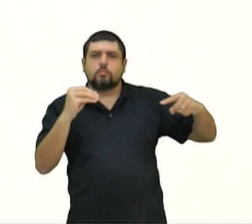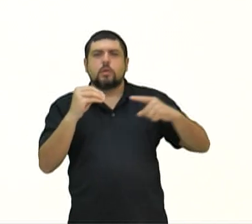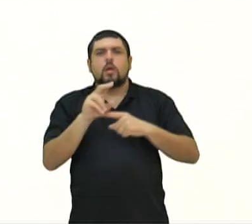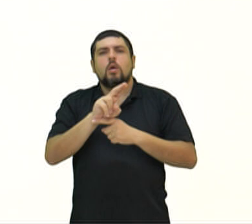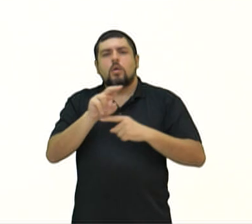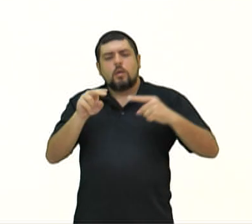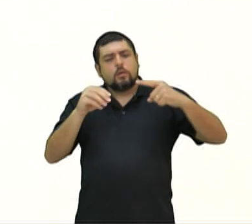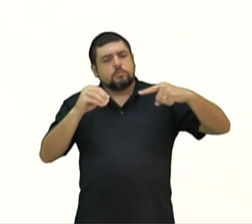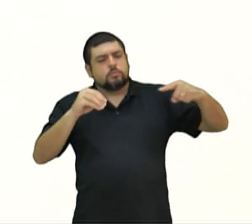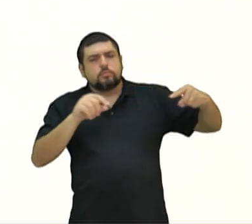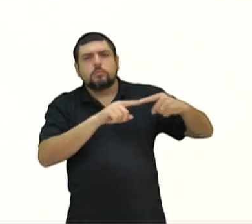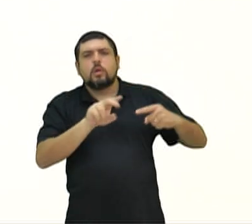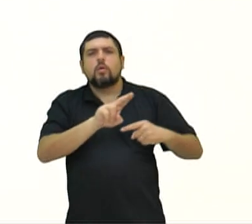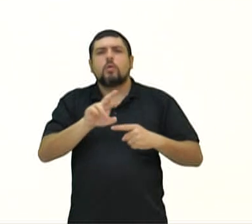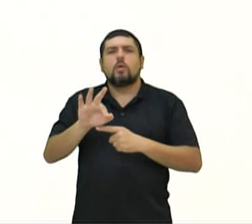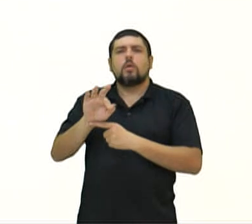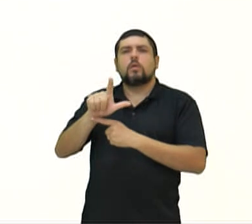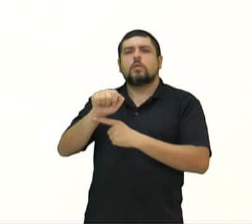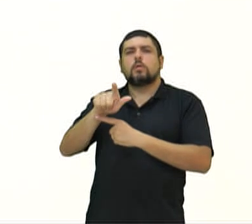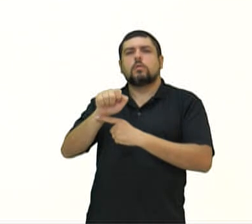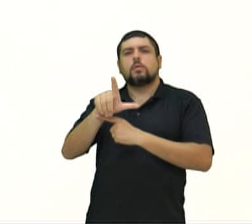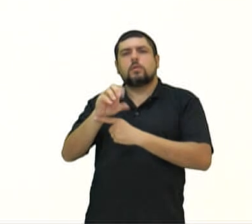flagelo, permitindo essa mobilidade.